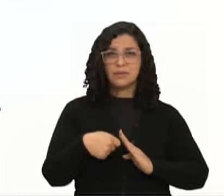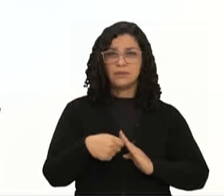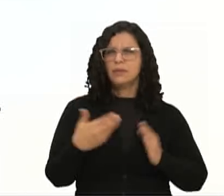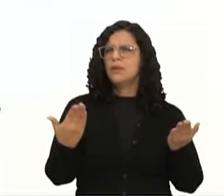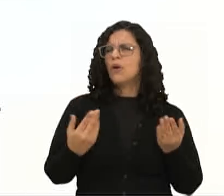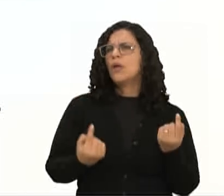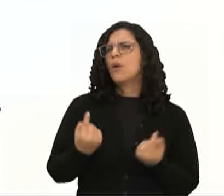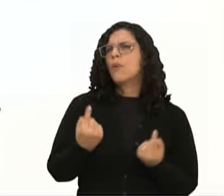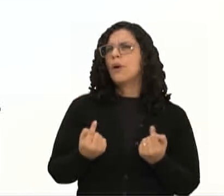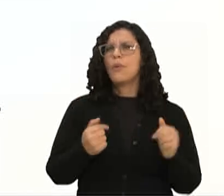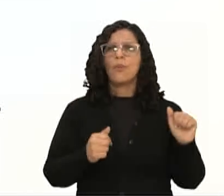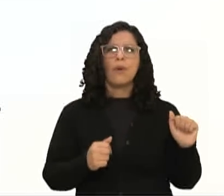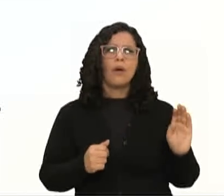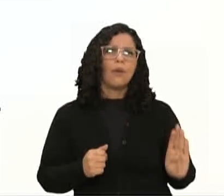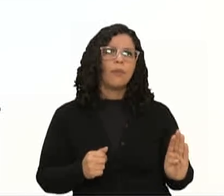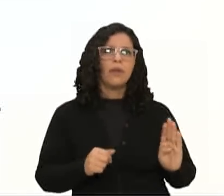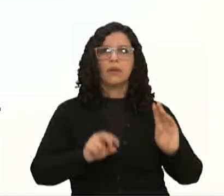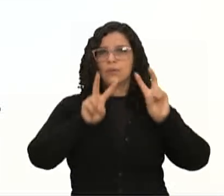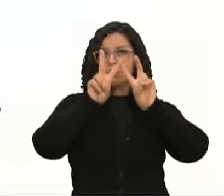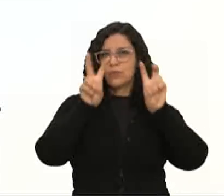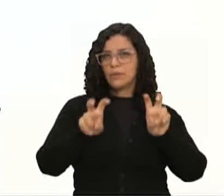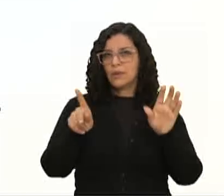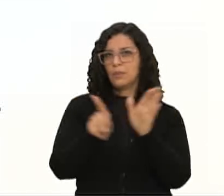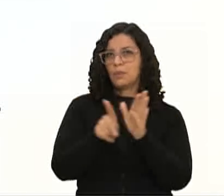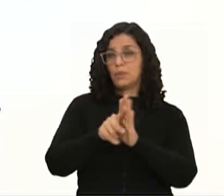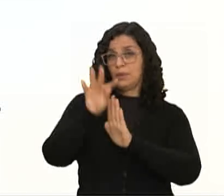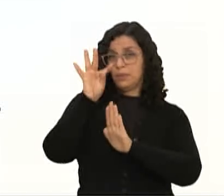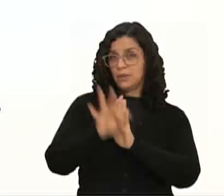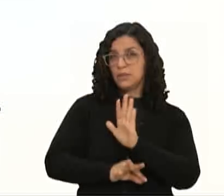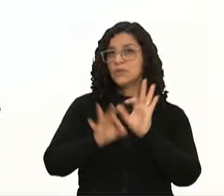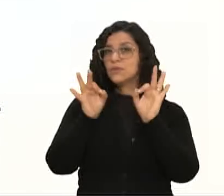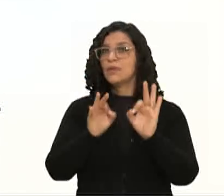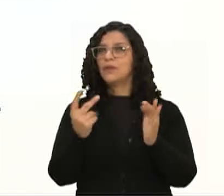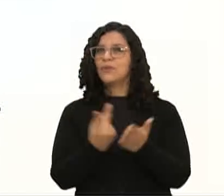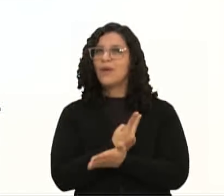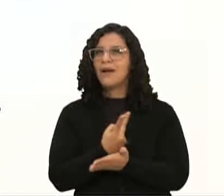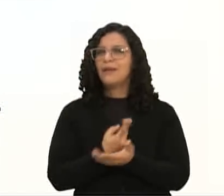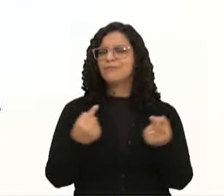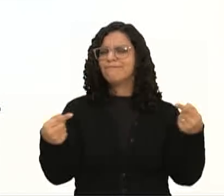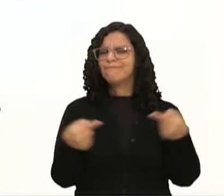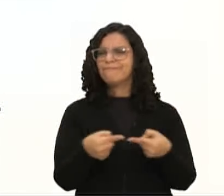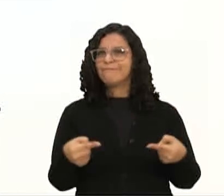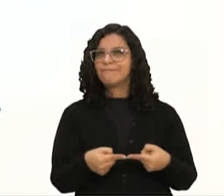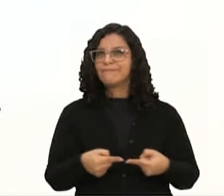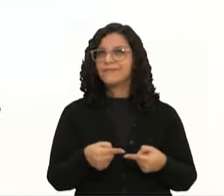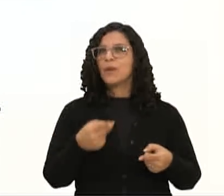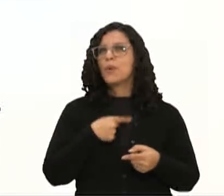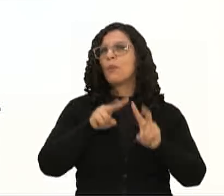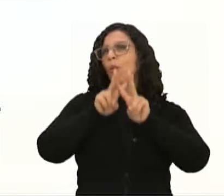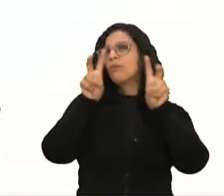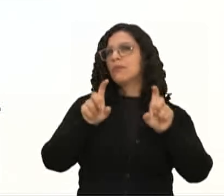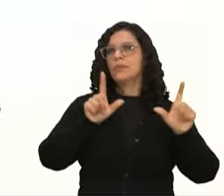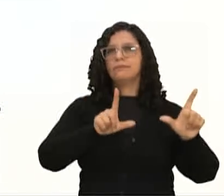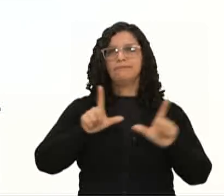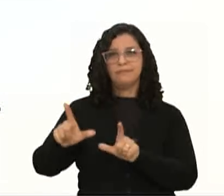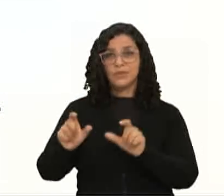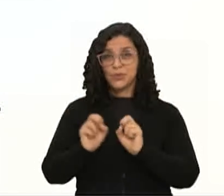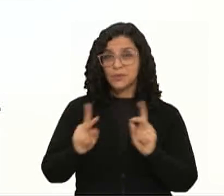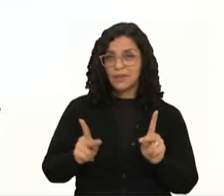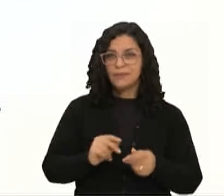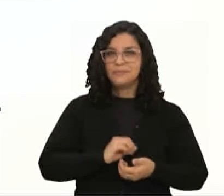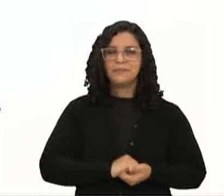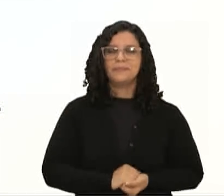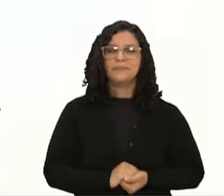me dizer se é a letra A ou a letra B que está correta para dizer o tema dessa comic strip, ok?